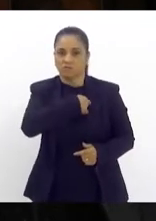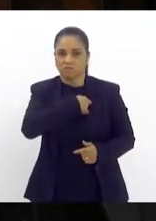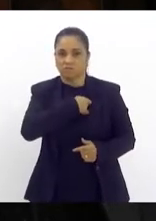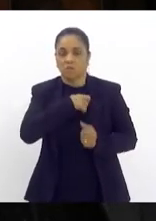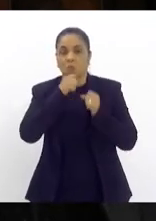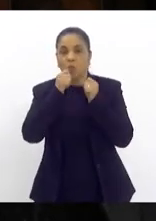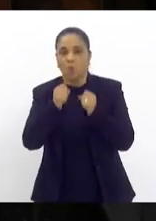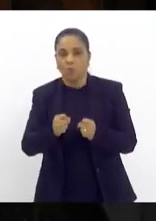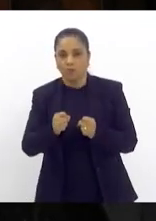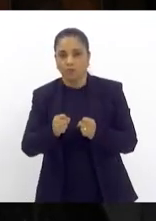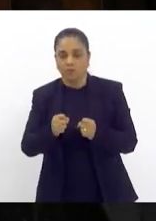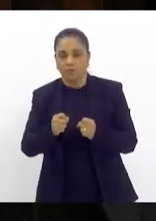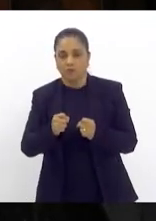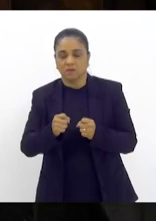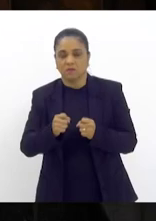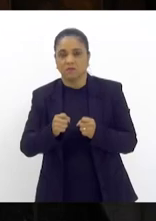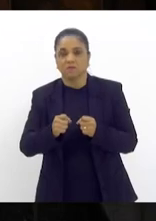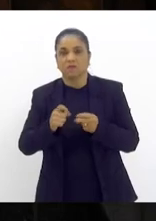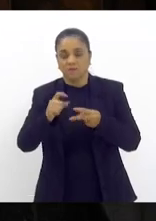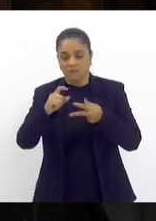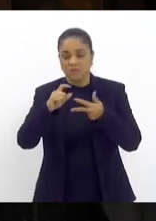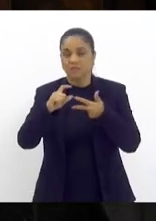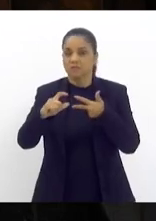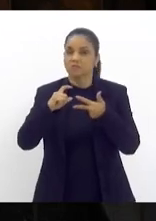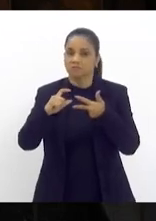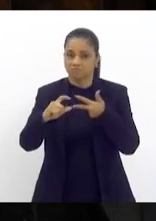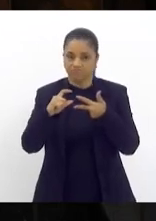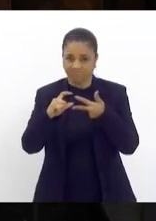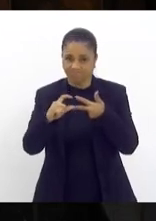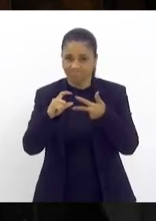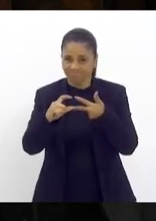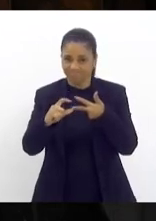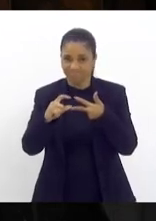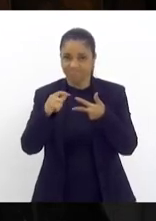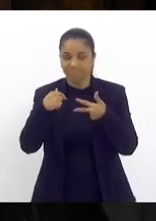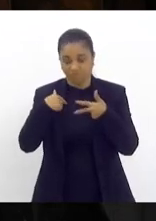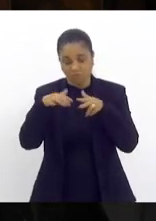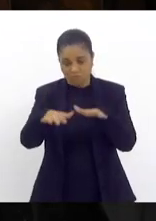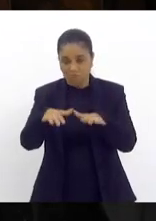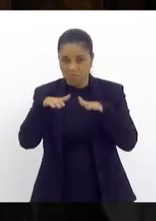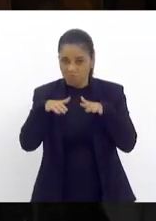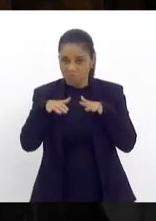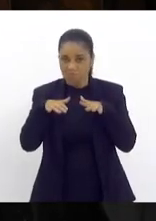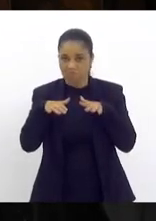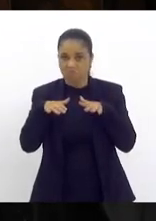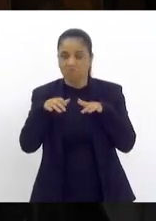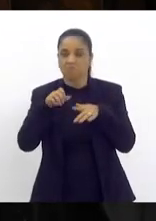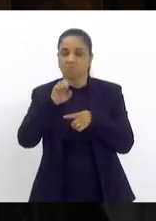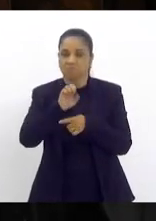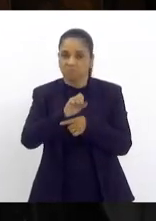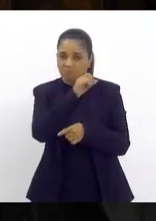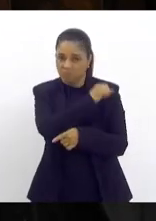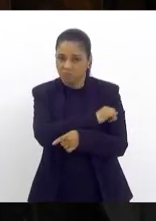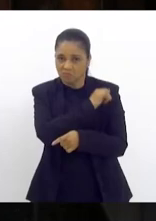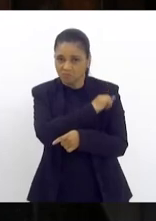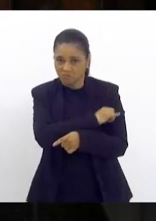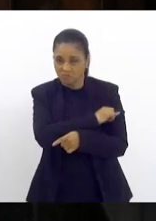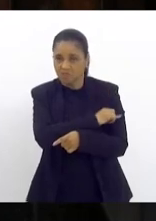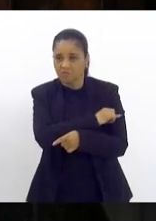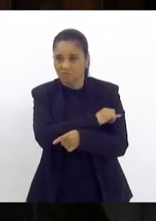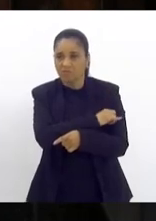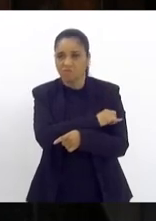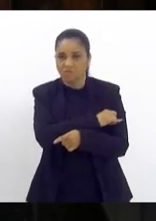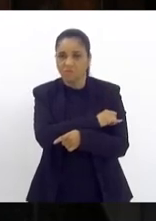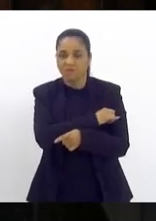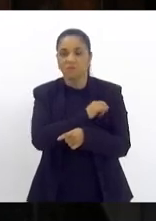Executivo. Nós somos Parlamento Fluminense, como todos os outros parlamentos, está